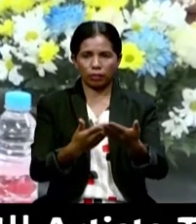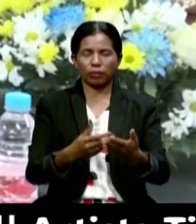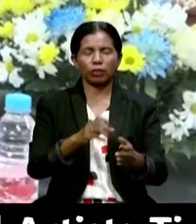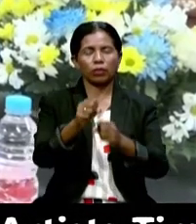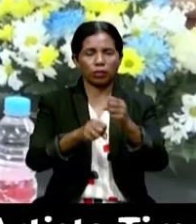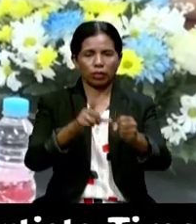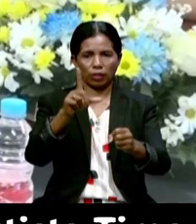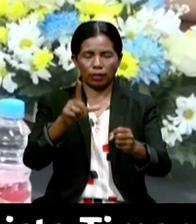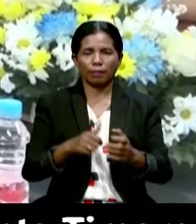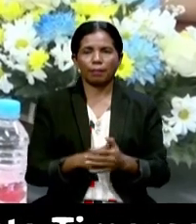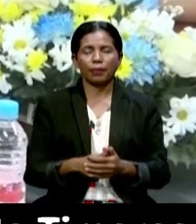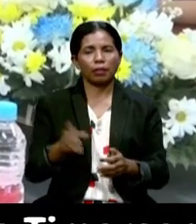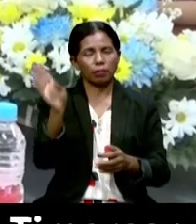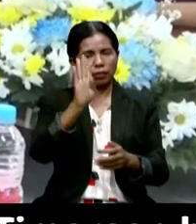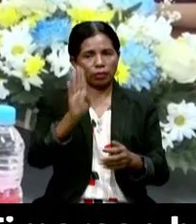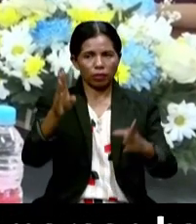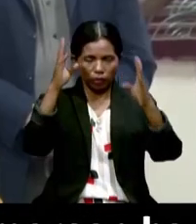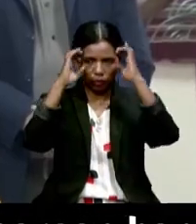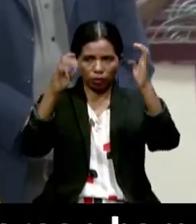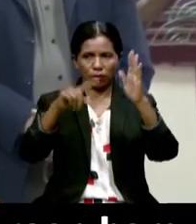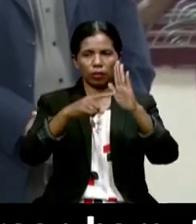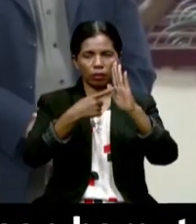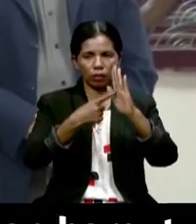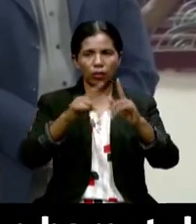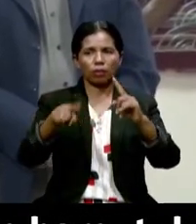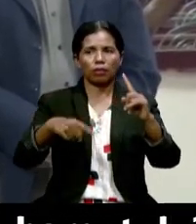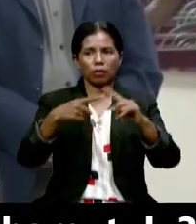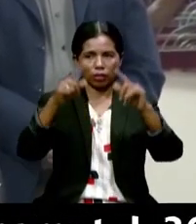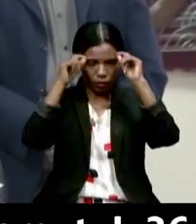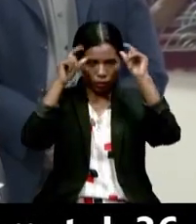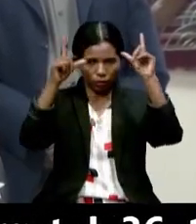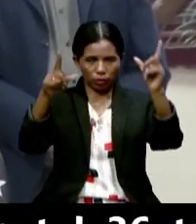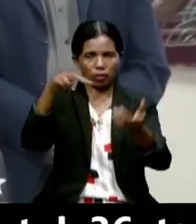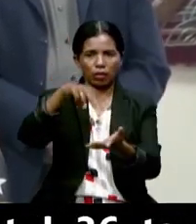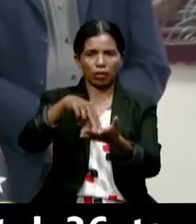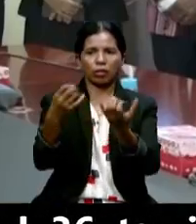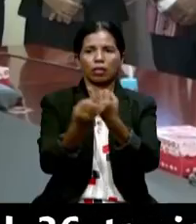entre Timor-Leste no Brasil e a área de educação na Roqueiras Oenhira, Timor-Leste restaura a Nini